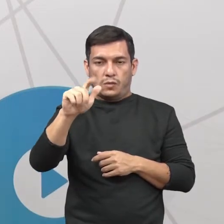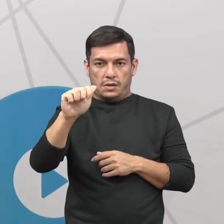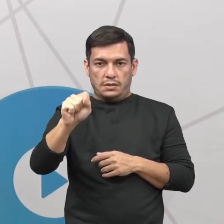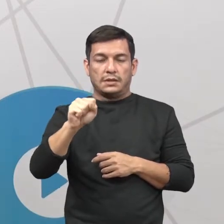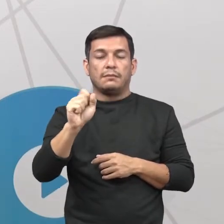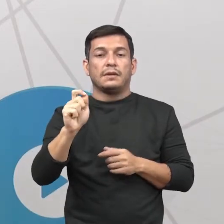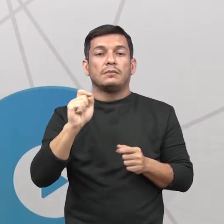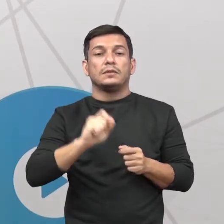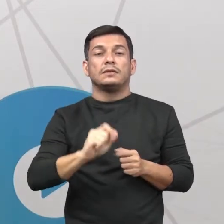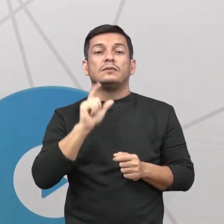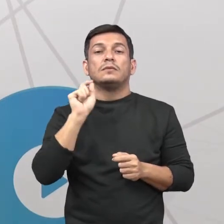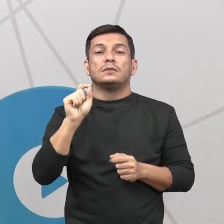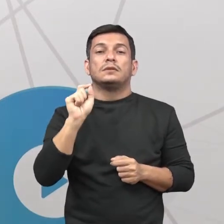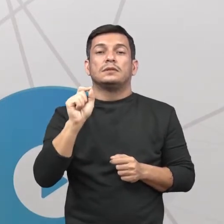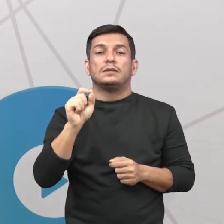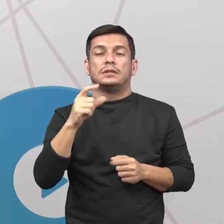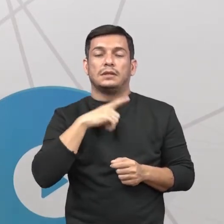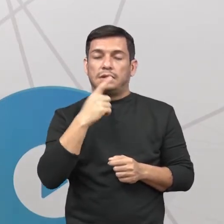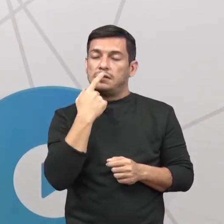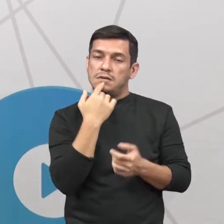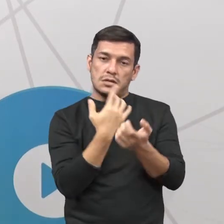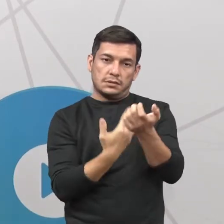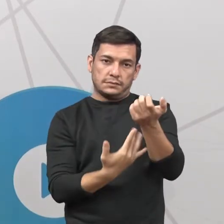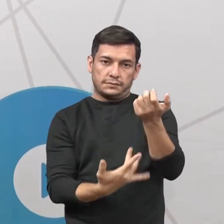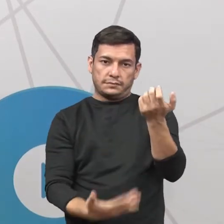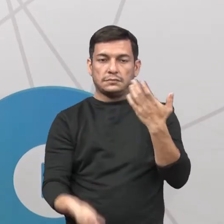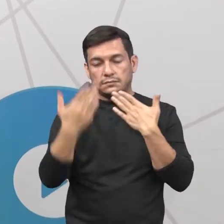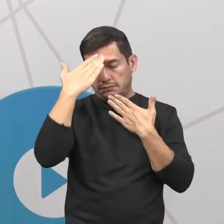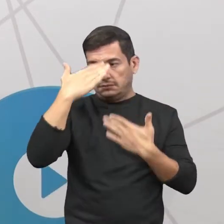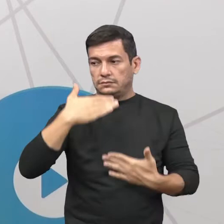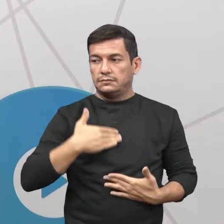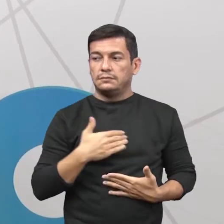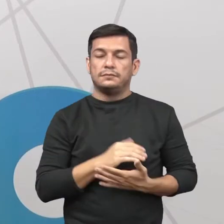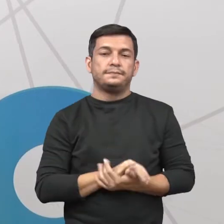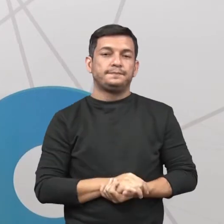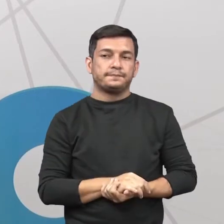poder abastecer de sangue todo o nosso corpo.